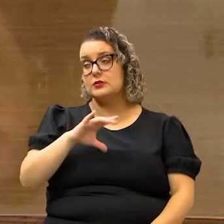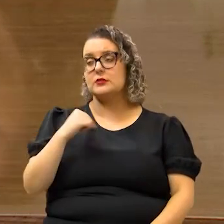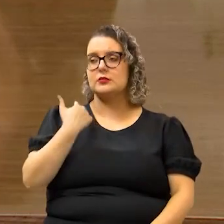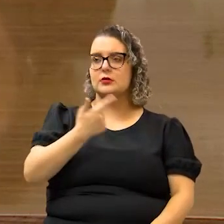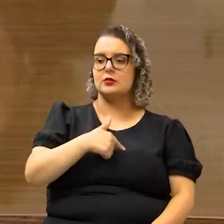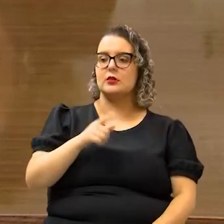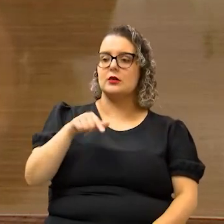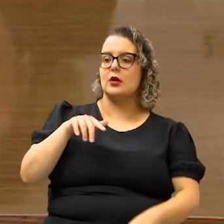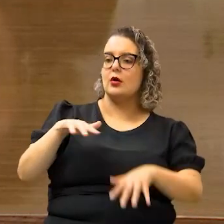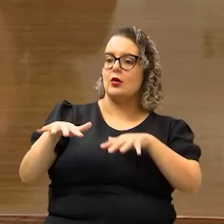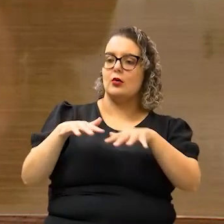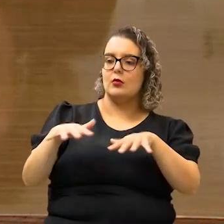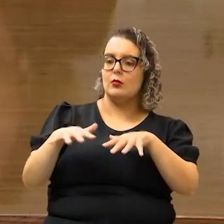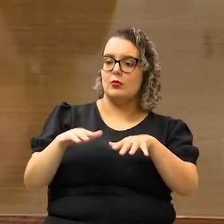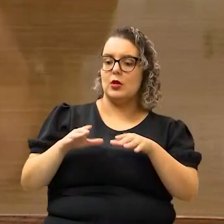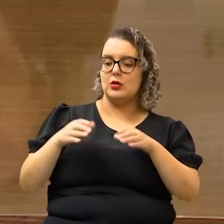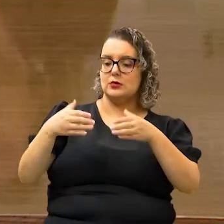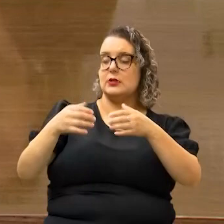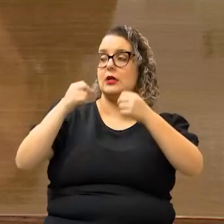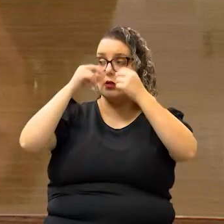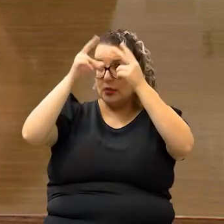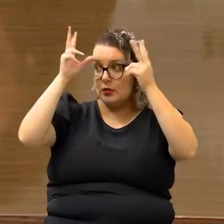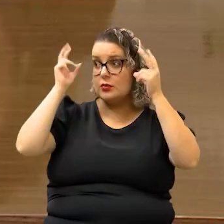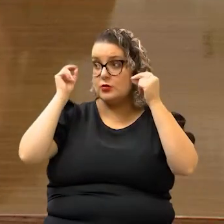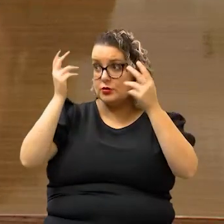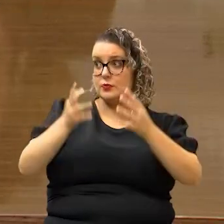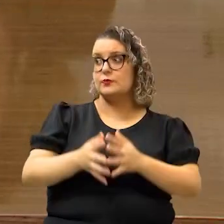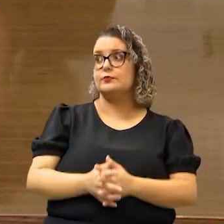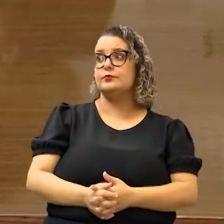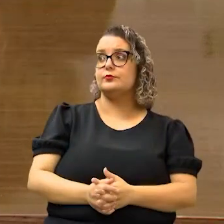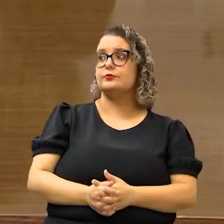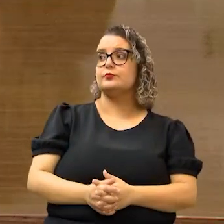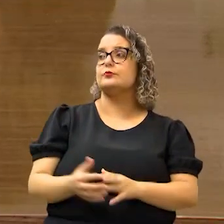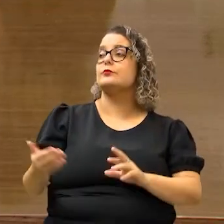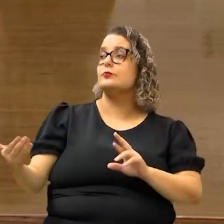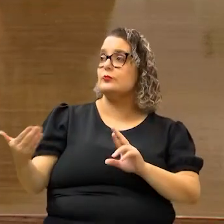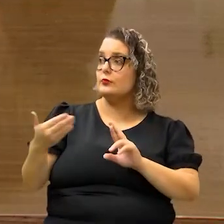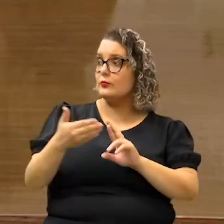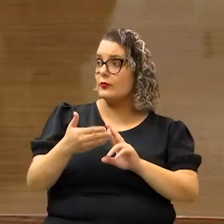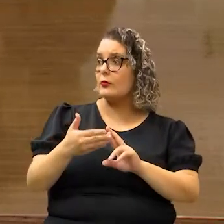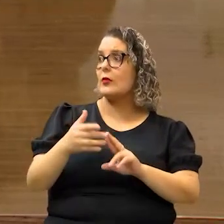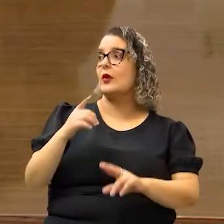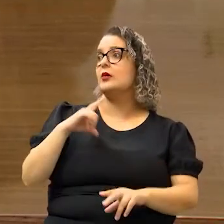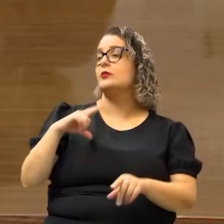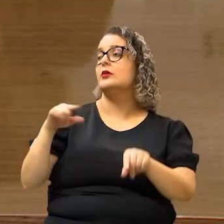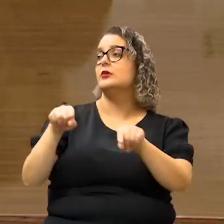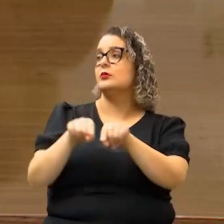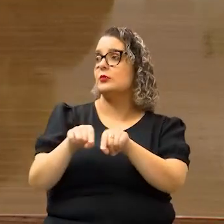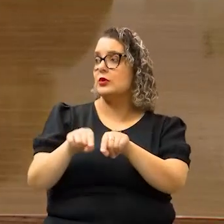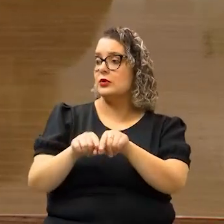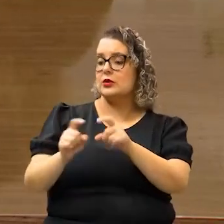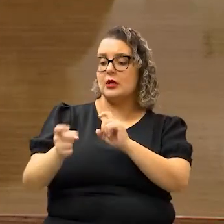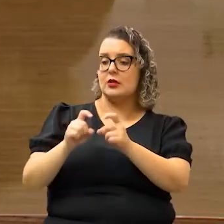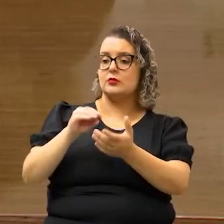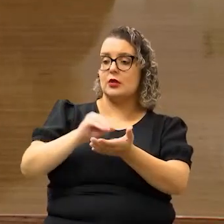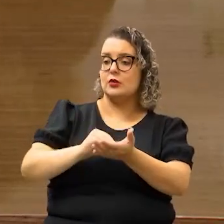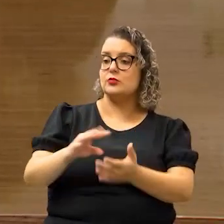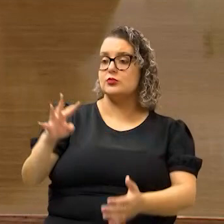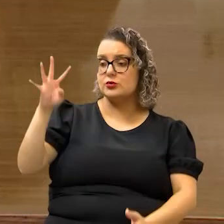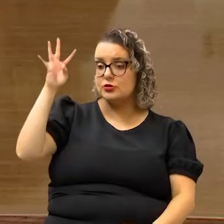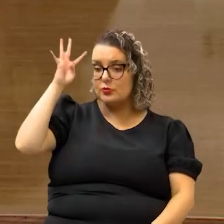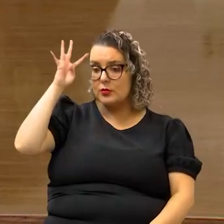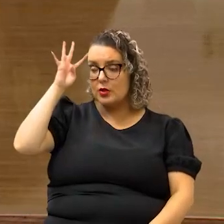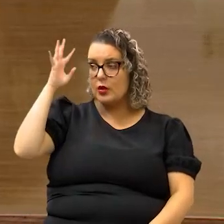que acontece aqui na nossa cidade, que é o movimento da classe de enfermeiros, que representantes estiveram,